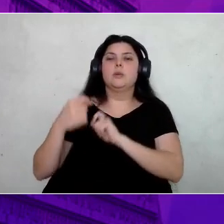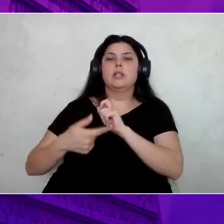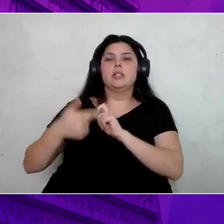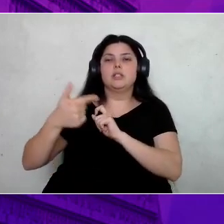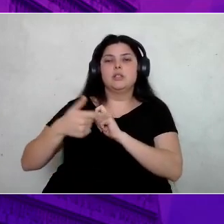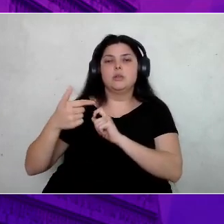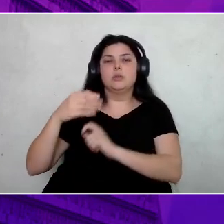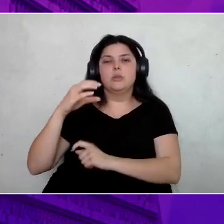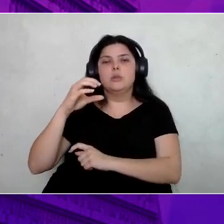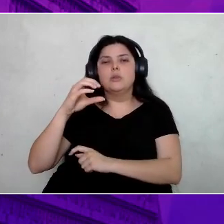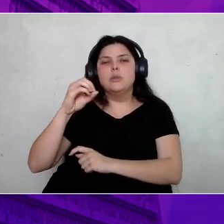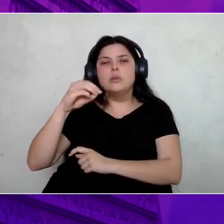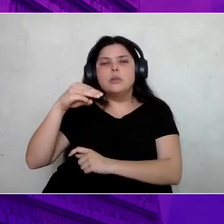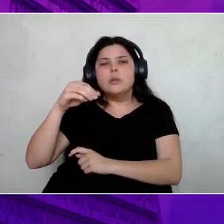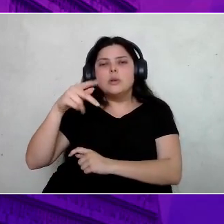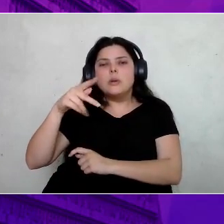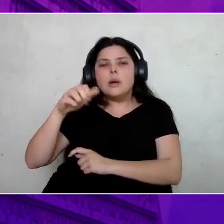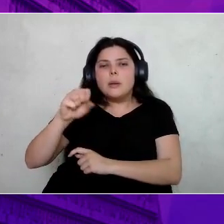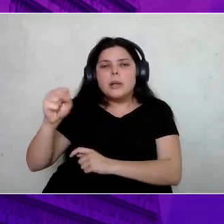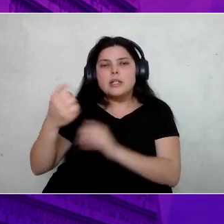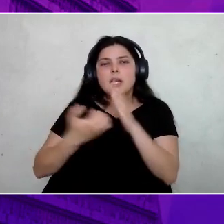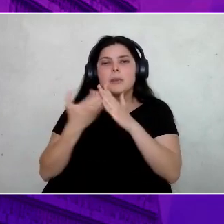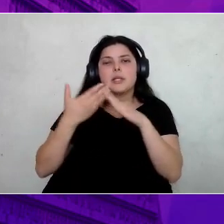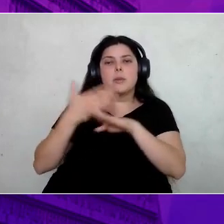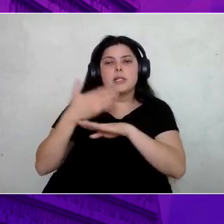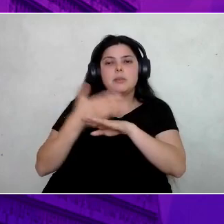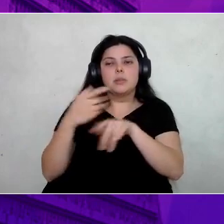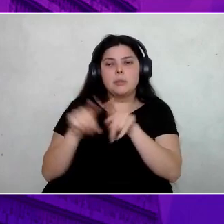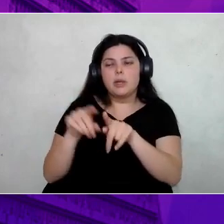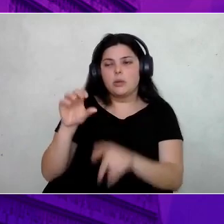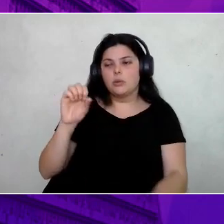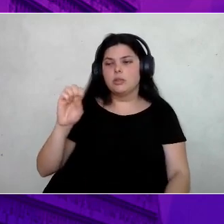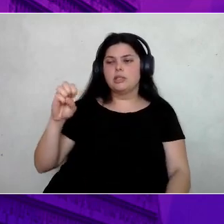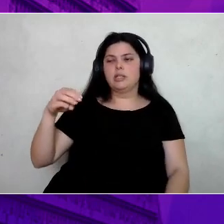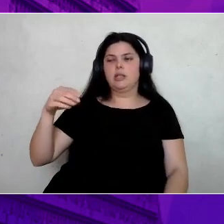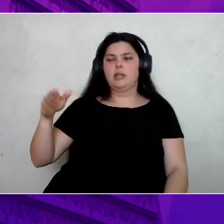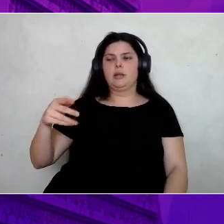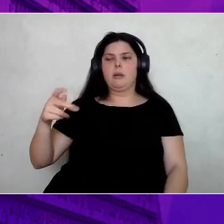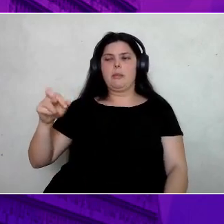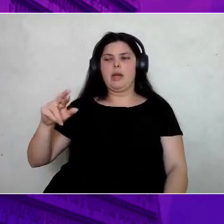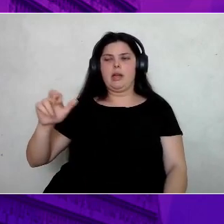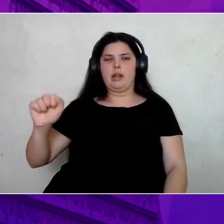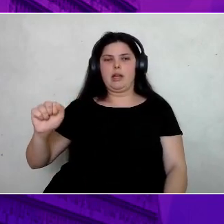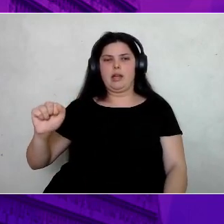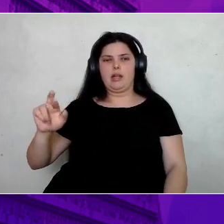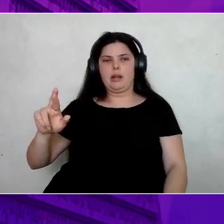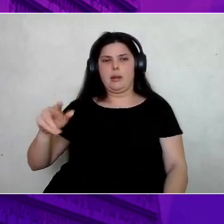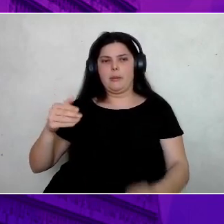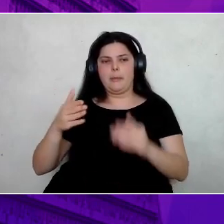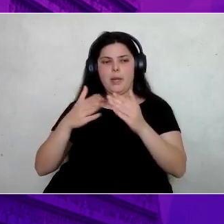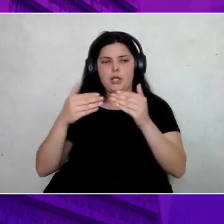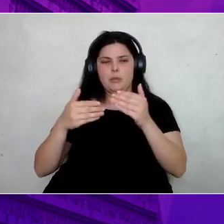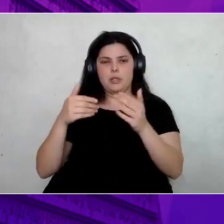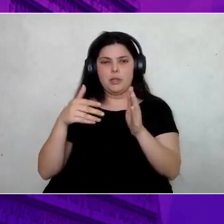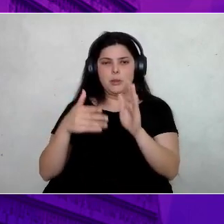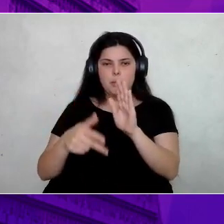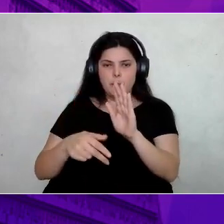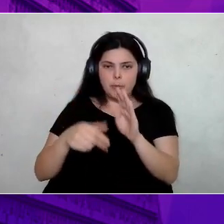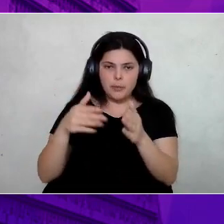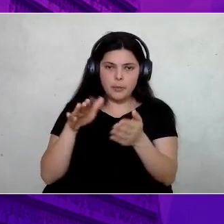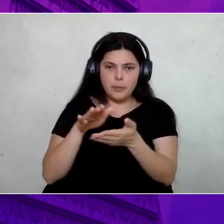que é a empresa que eu faço parte, e o Sem Parar pede para a gente, como Compass, produzir, desenvolver 2 POCs diferentes